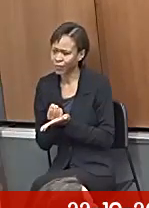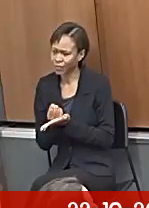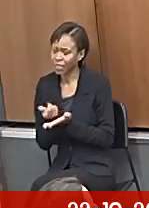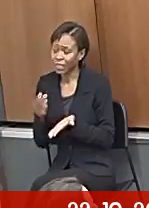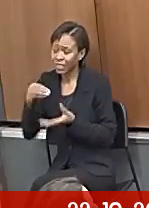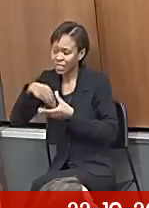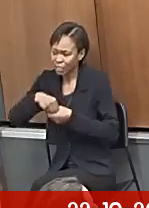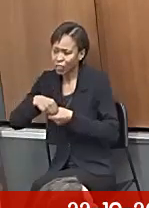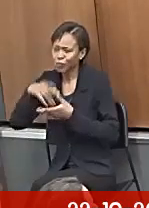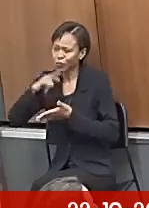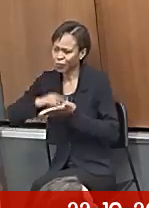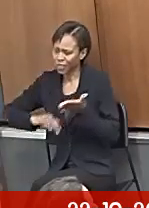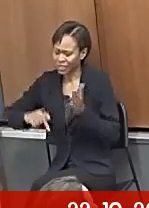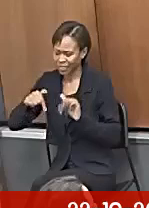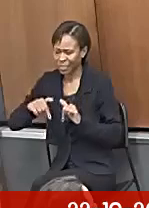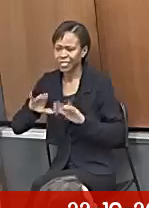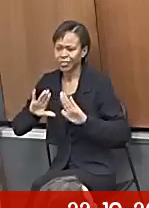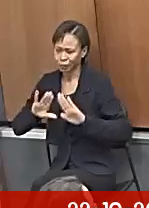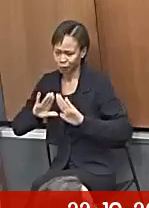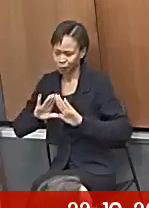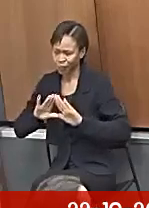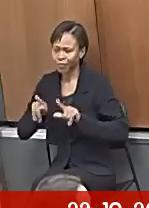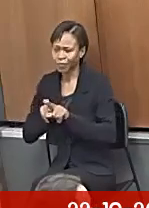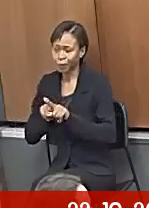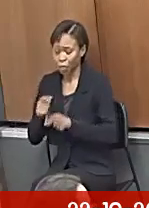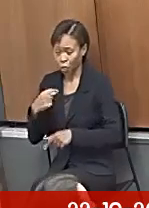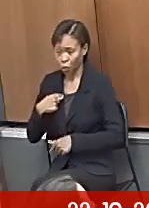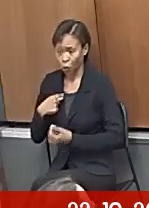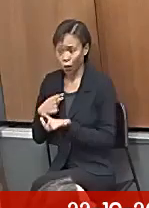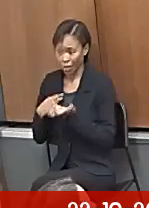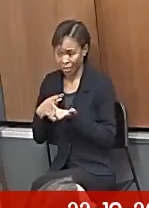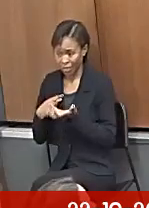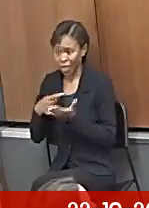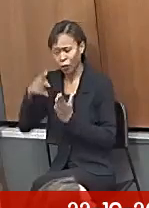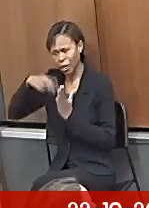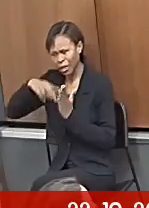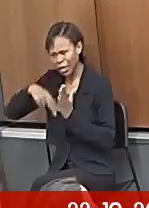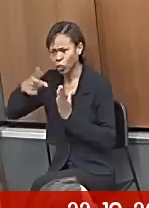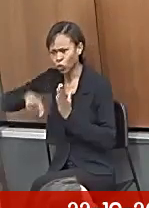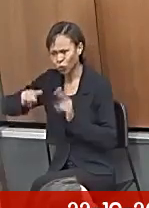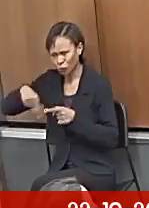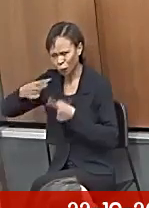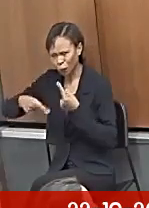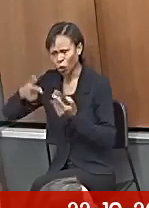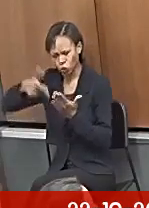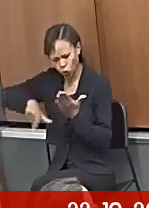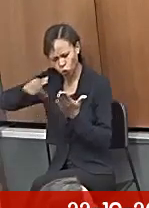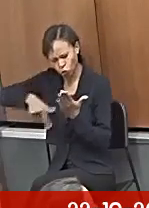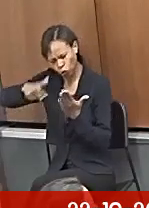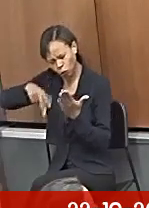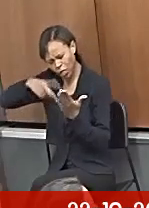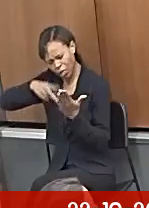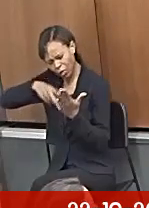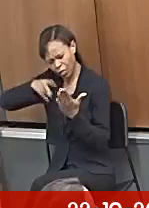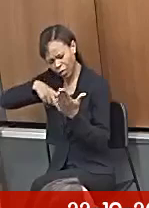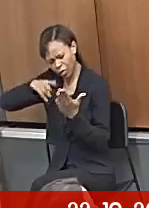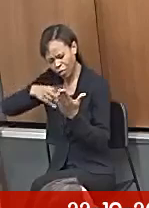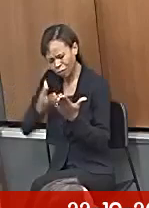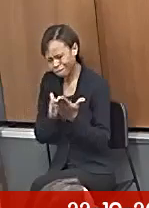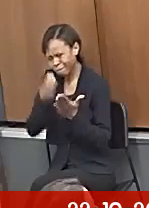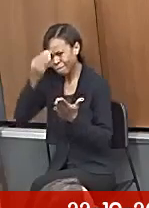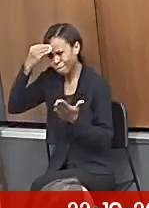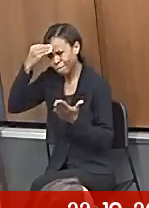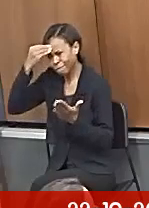nos anais dessa casa. Eu, particularmente, quero levá-la e ler novamente quantas vezes for preciso para incutir que o que